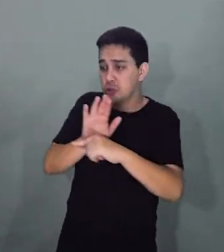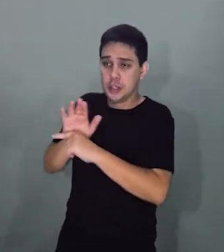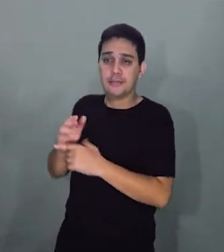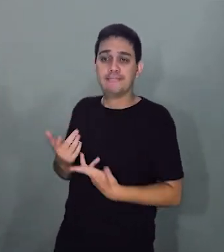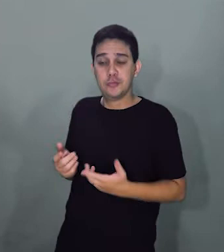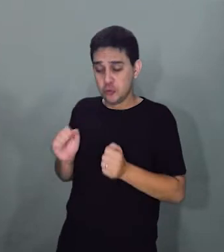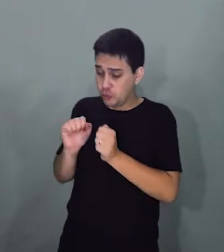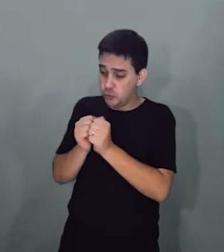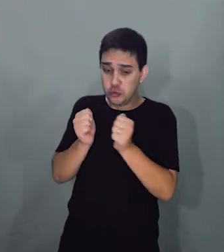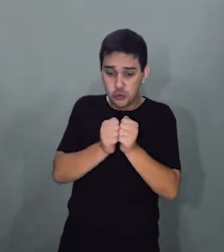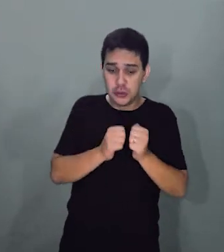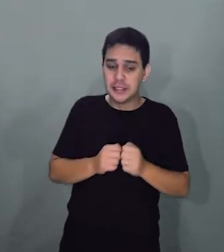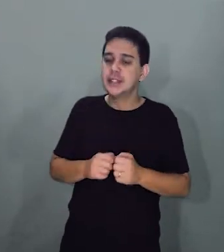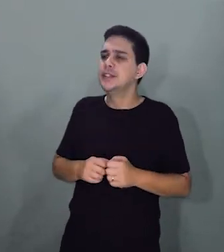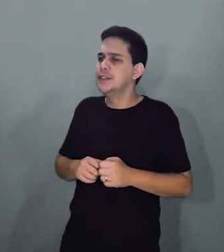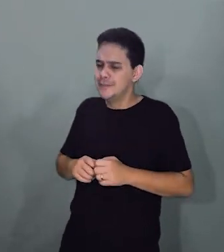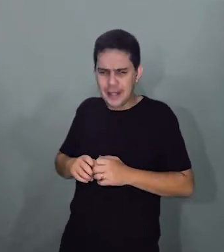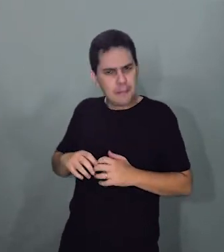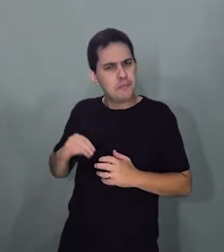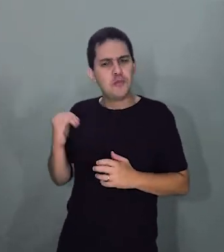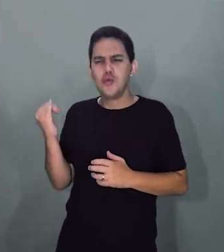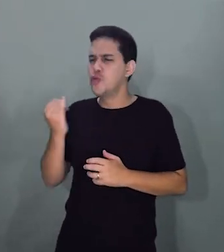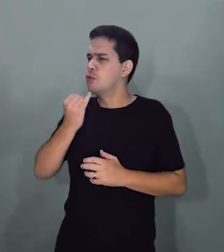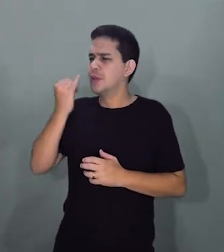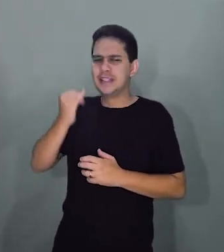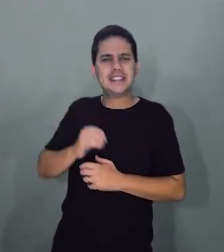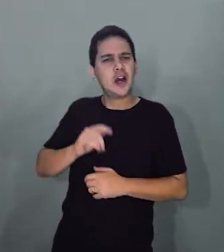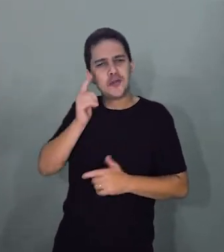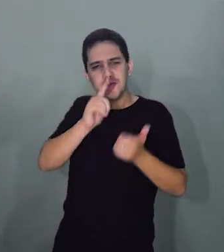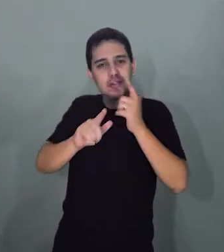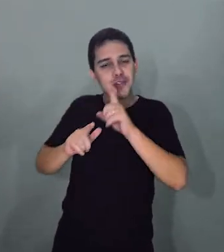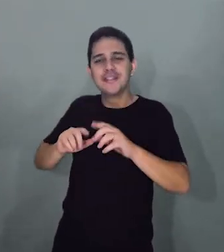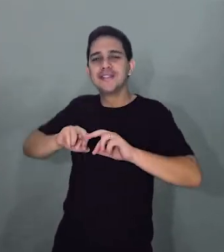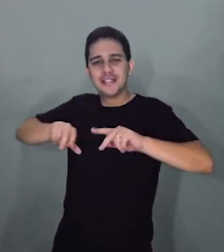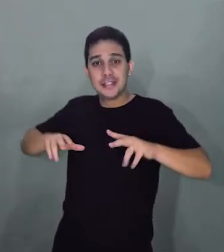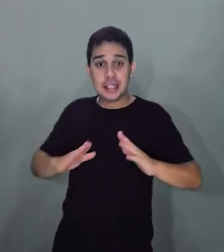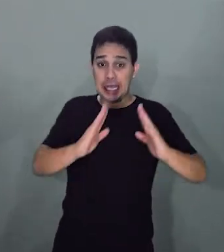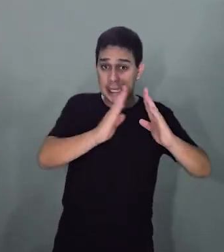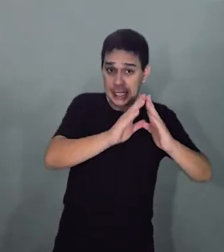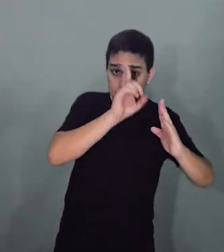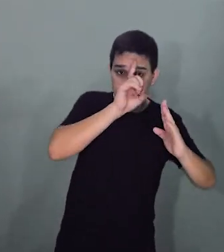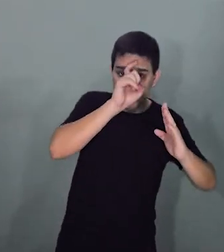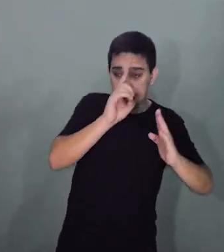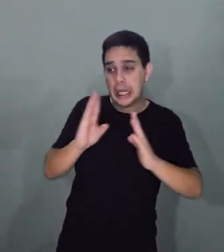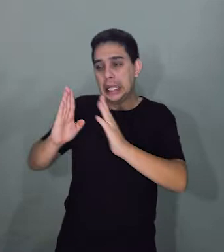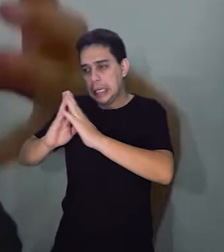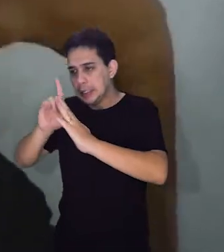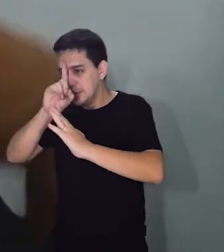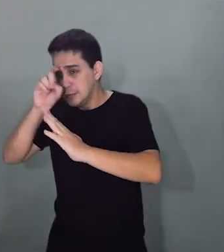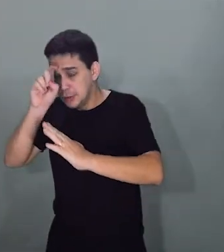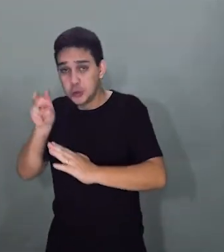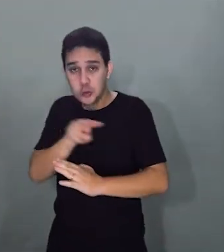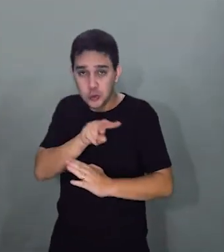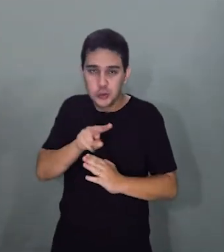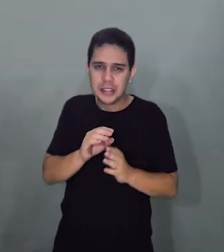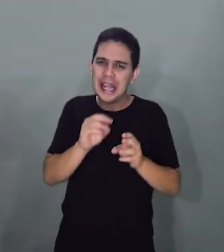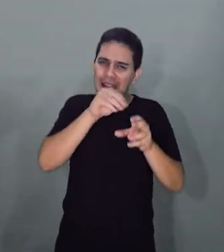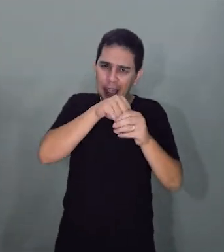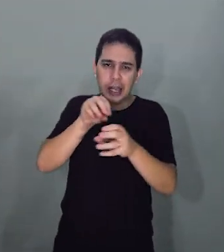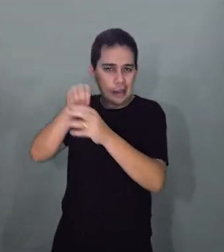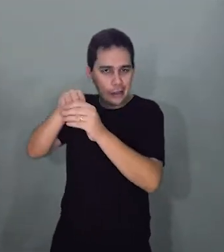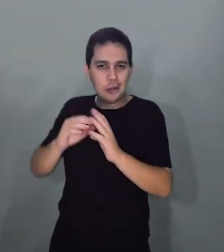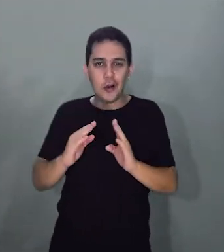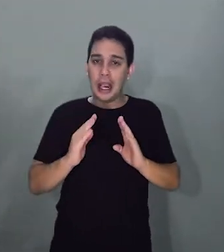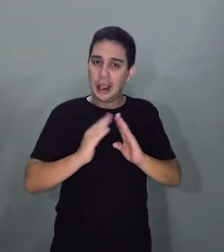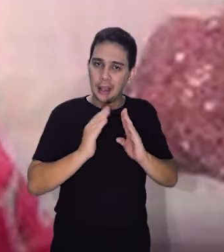assim, extremamente rico, e as maternidades e os 2 cartórios muito engajados, assim, sabe, abraçaram